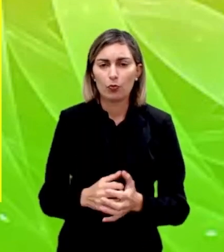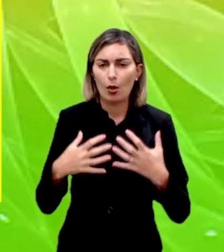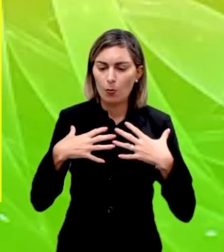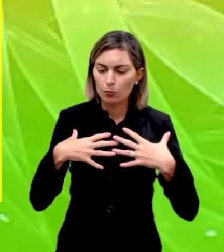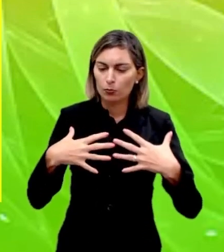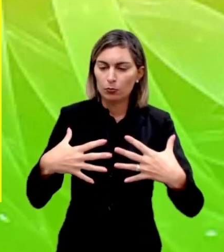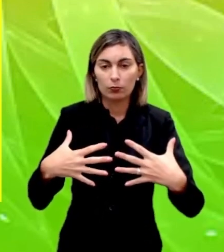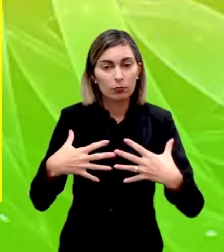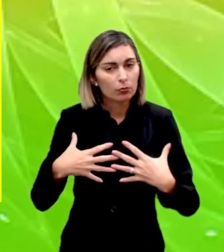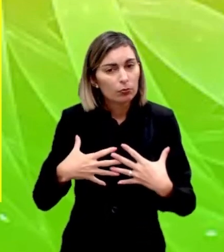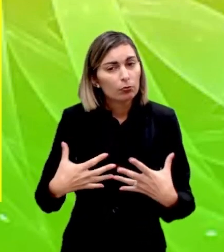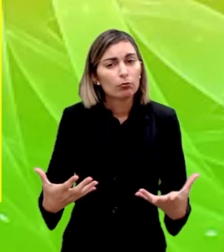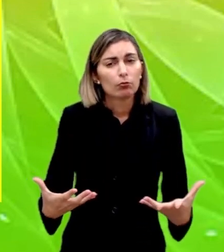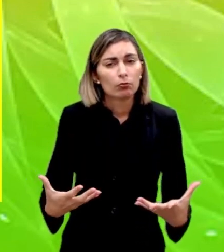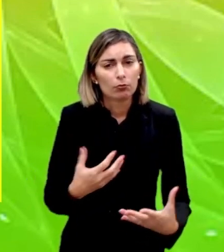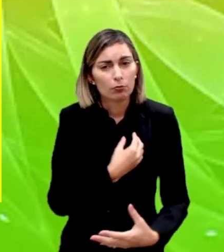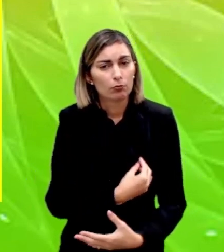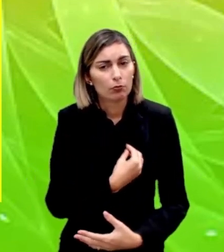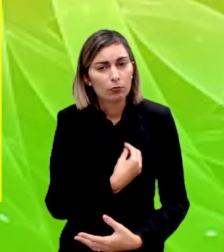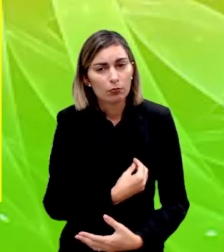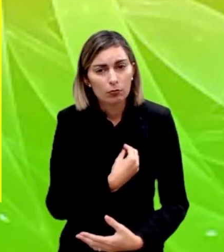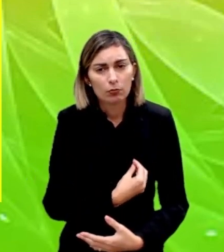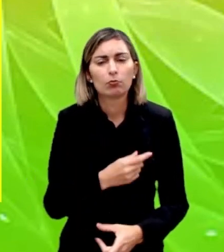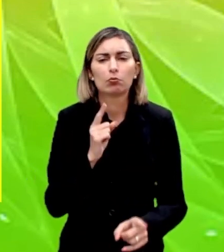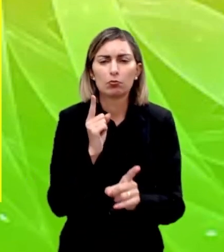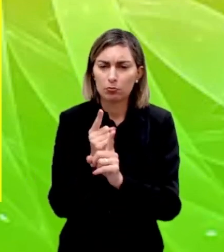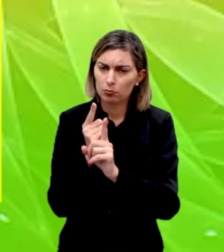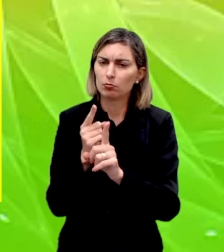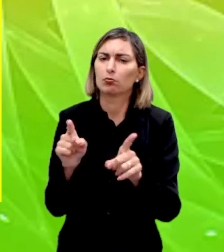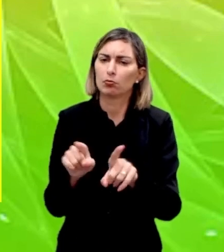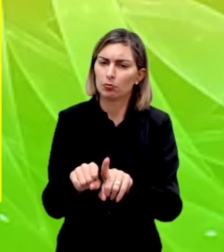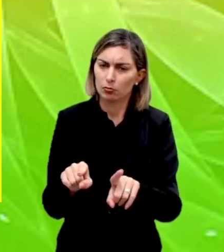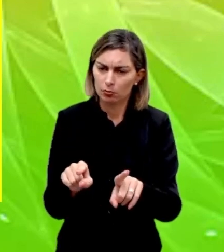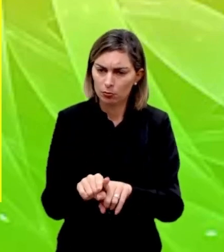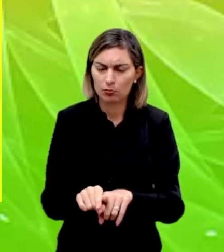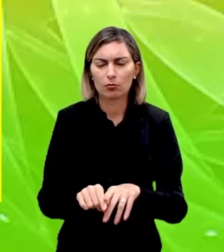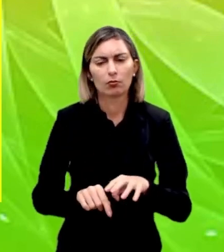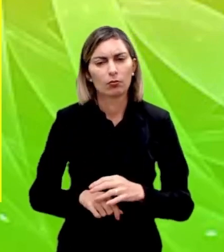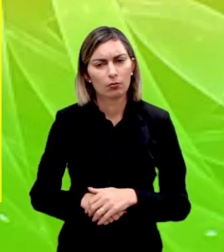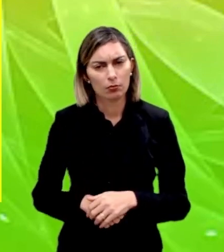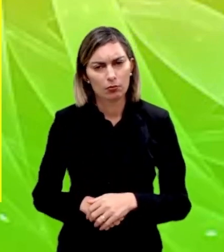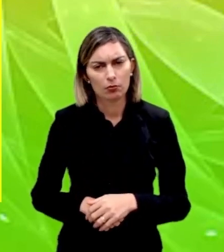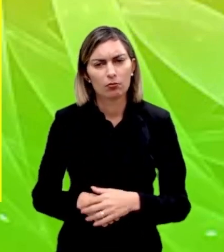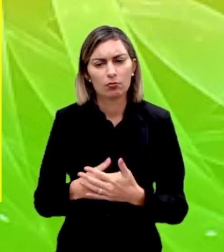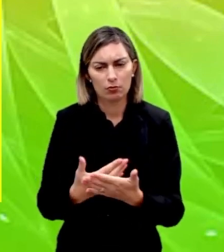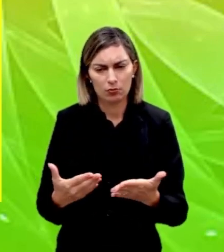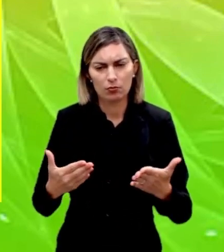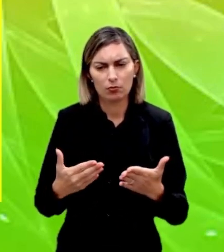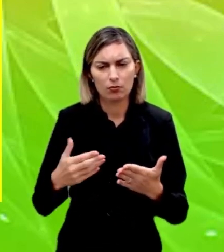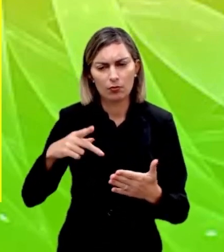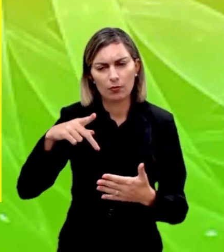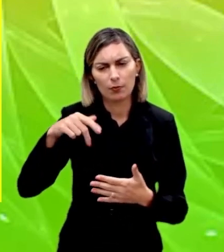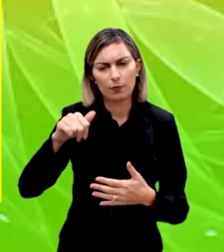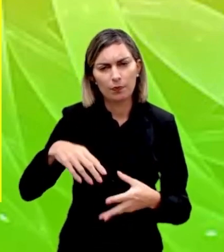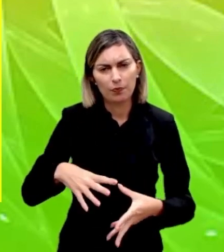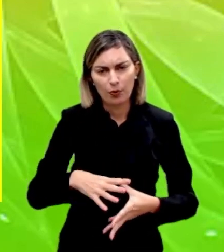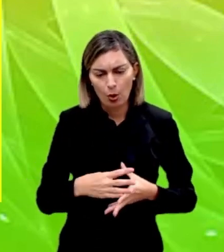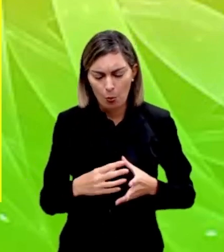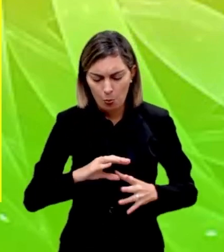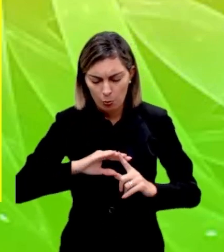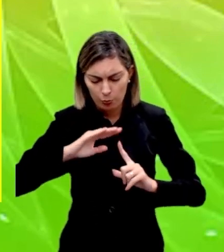de pacientes vivos encontraram microplásticos. Nas placentas de